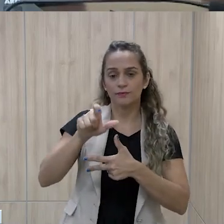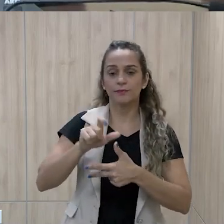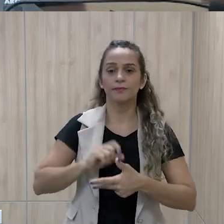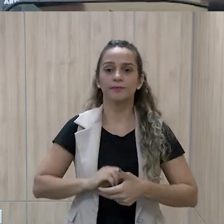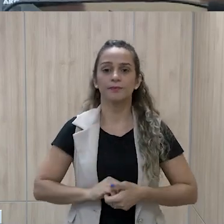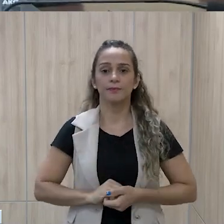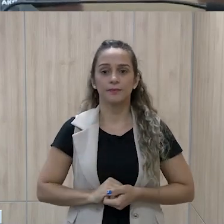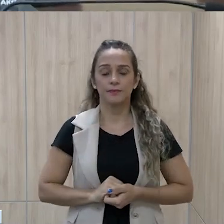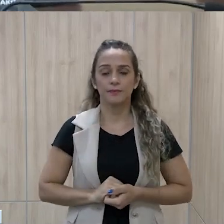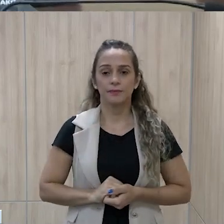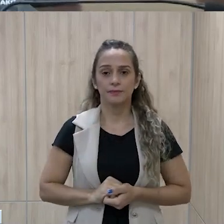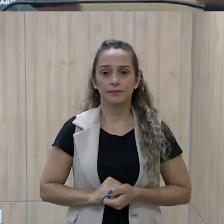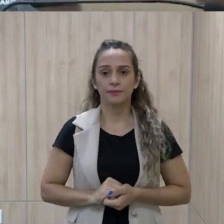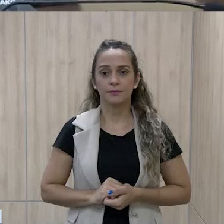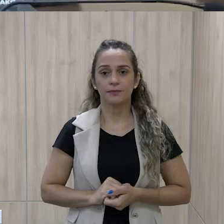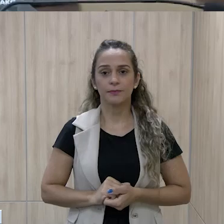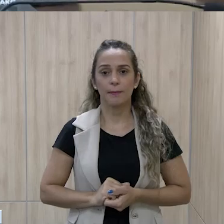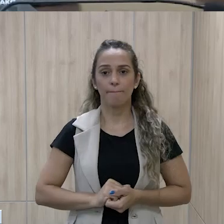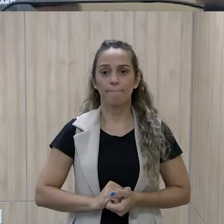Poder Executivo